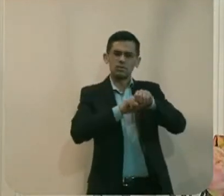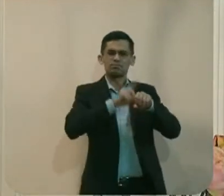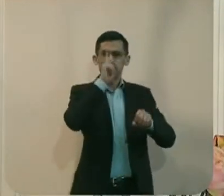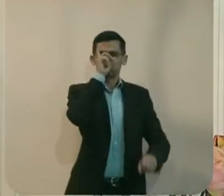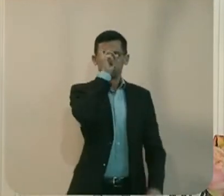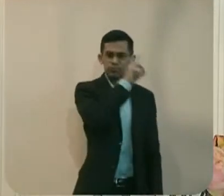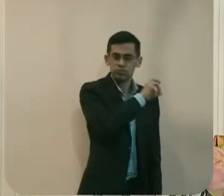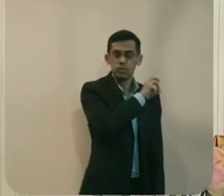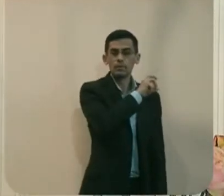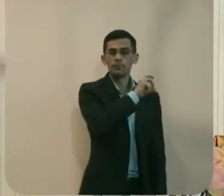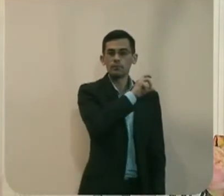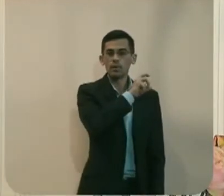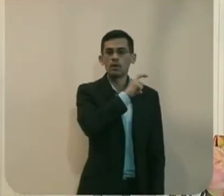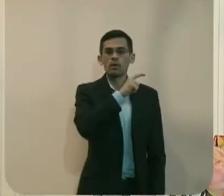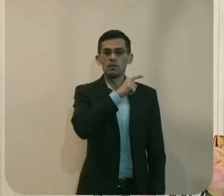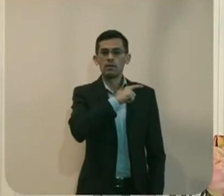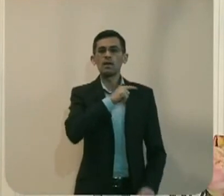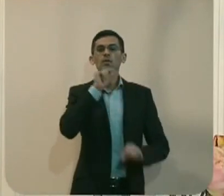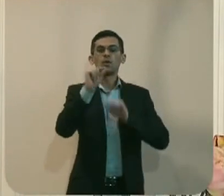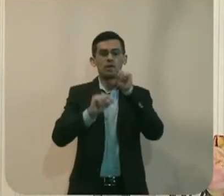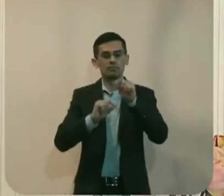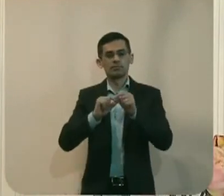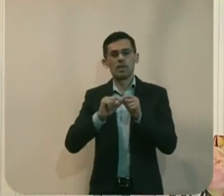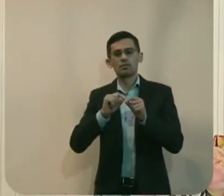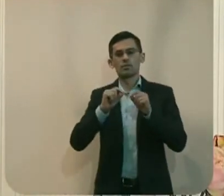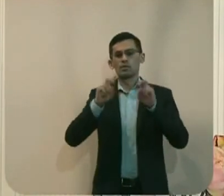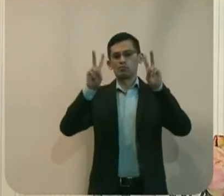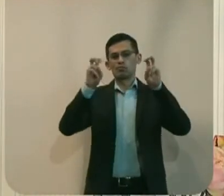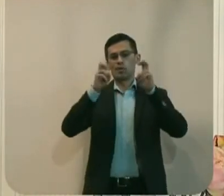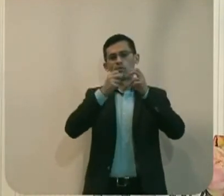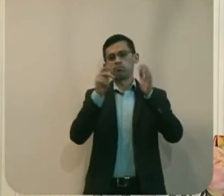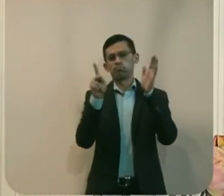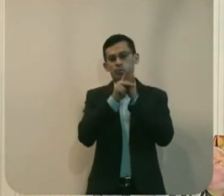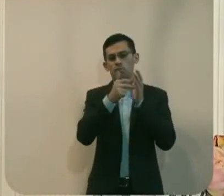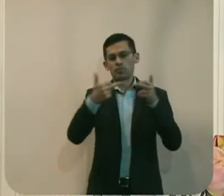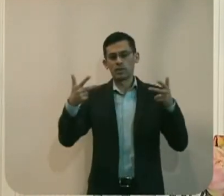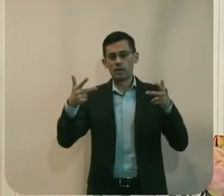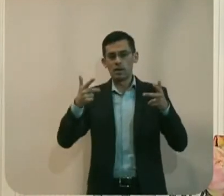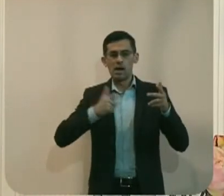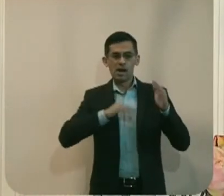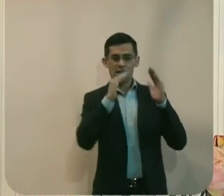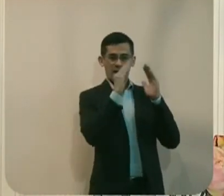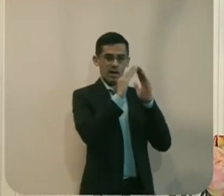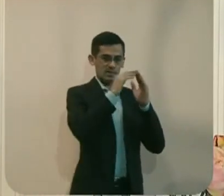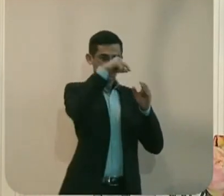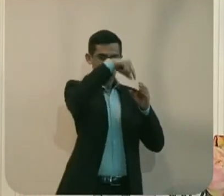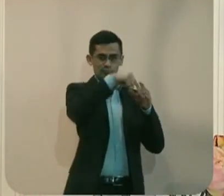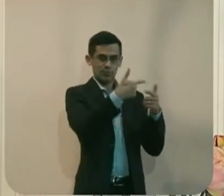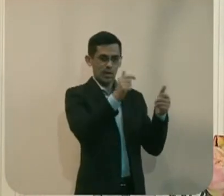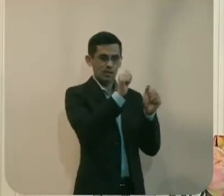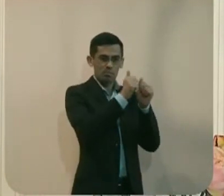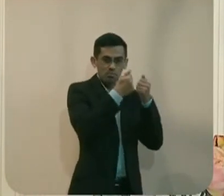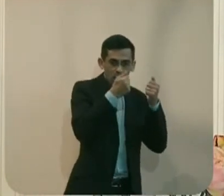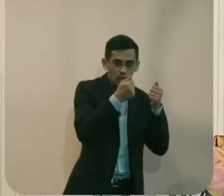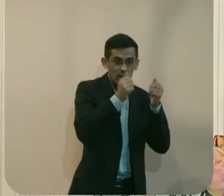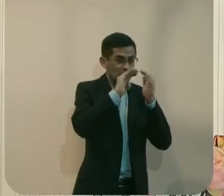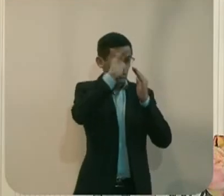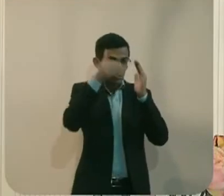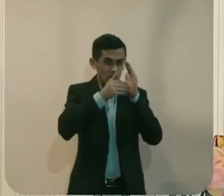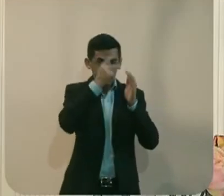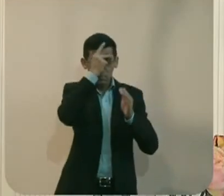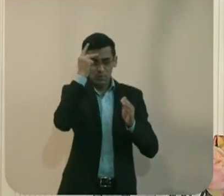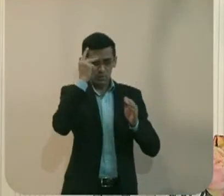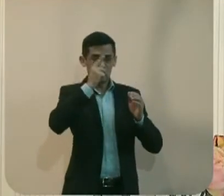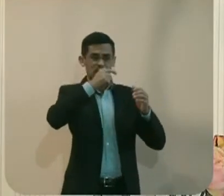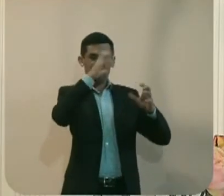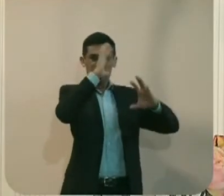crise. Há um velho ditado popular que afirma o seguinte: casa onde não há pão, todo mundo briga e ninguém